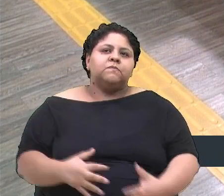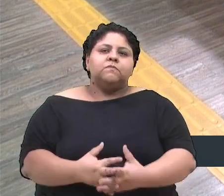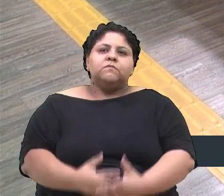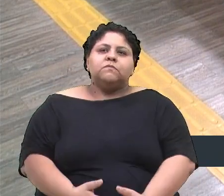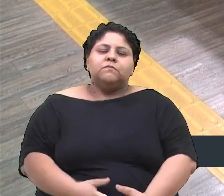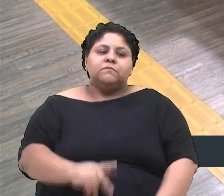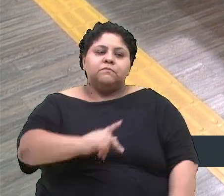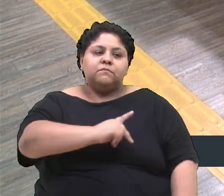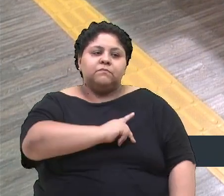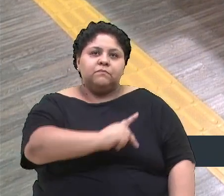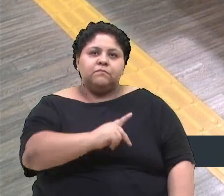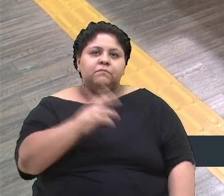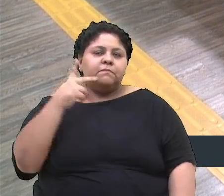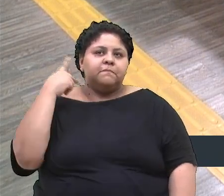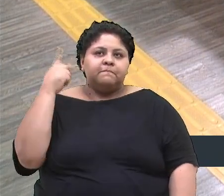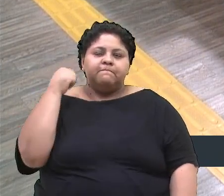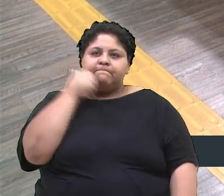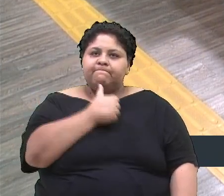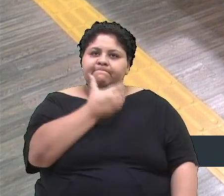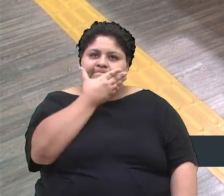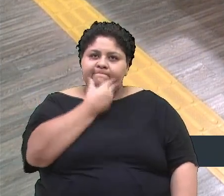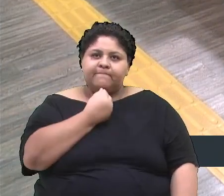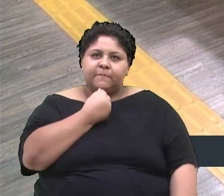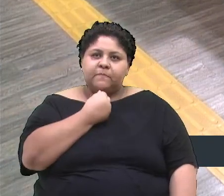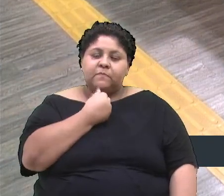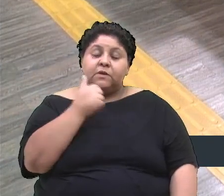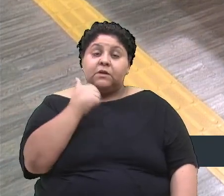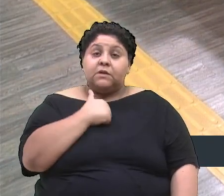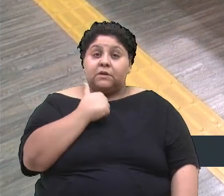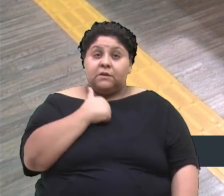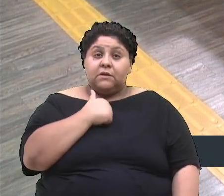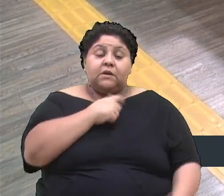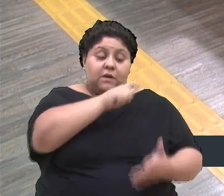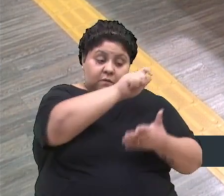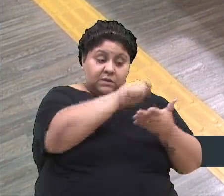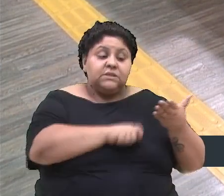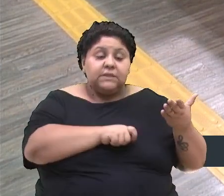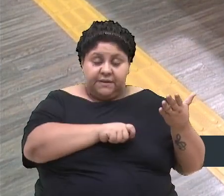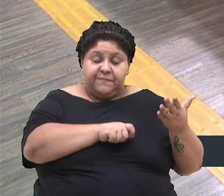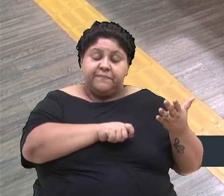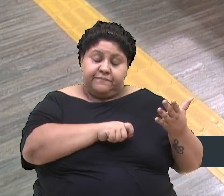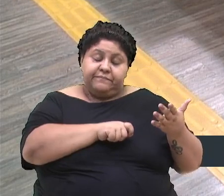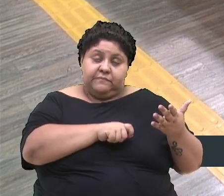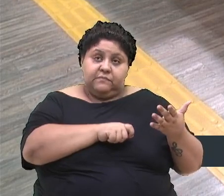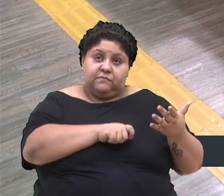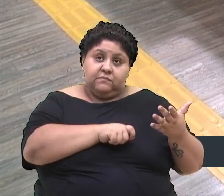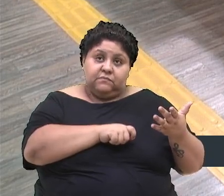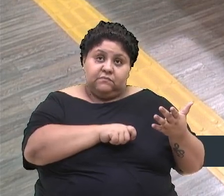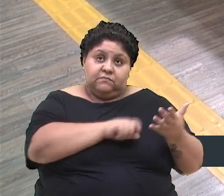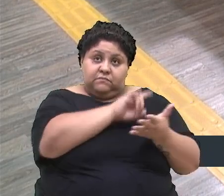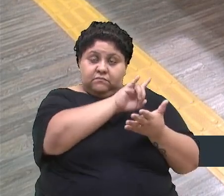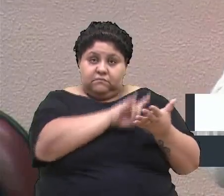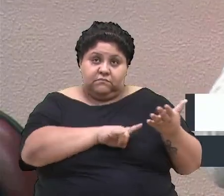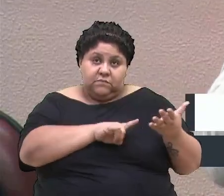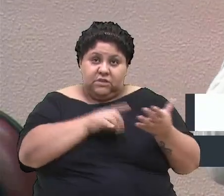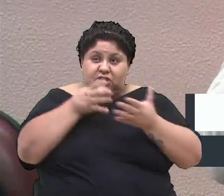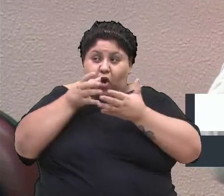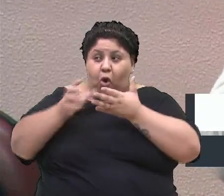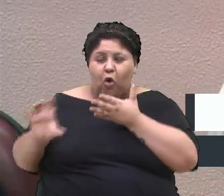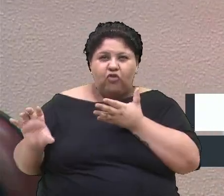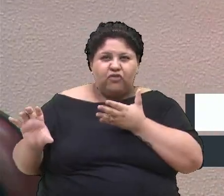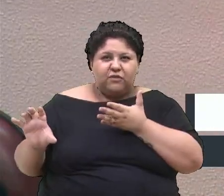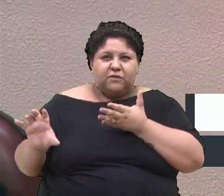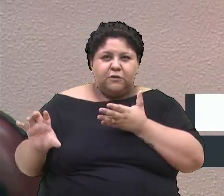Senhor presidente, caros vereadores, eu assinei essa moção de repúdio